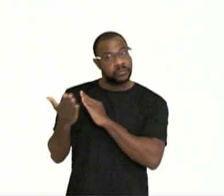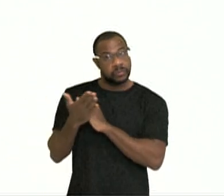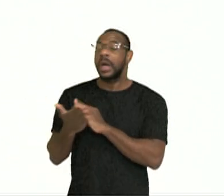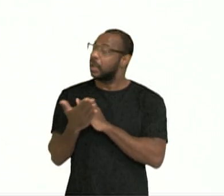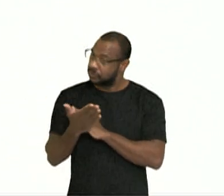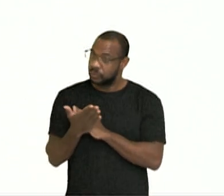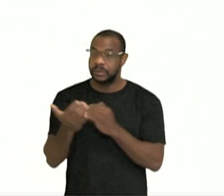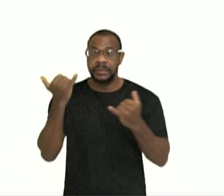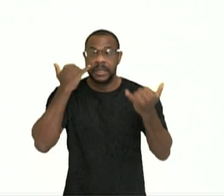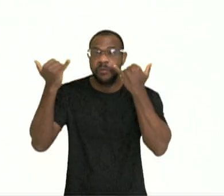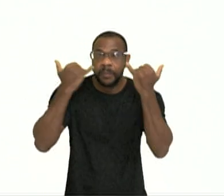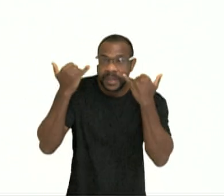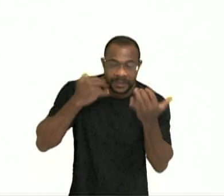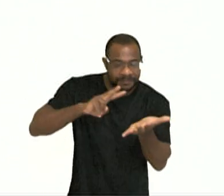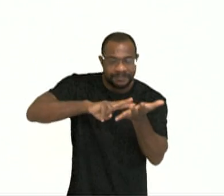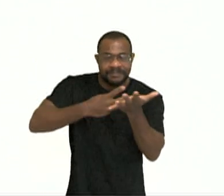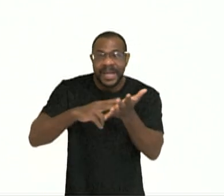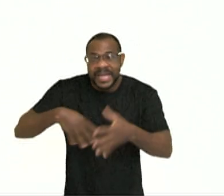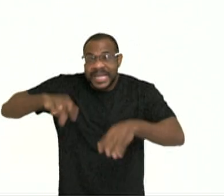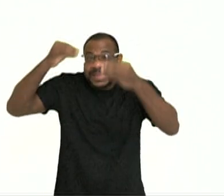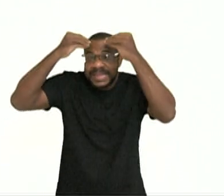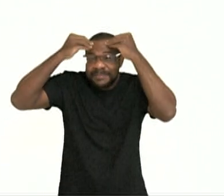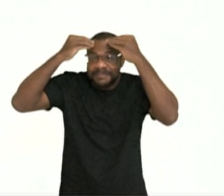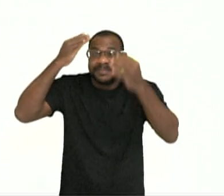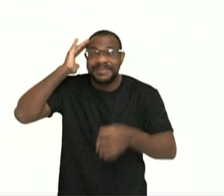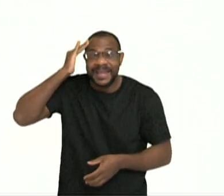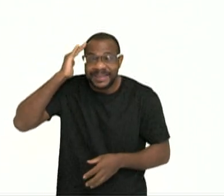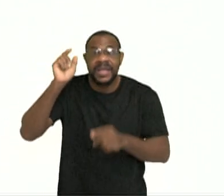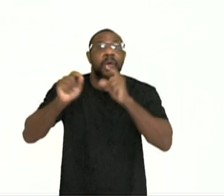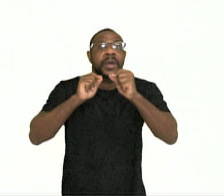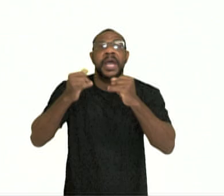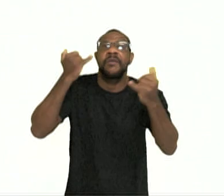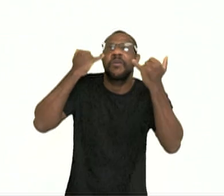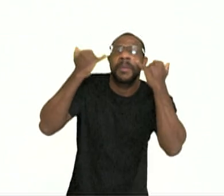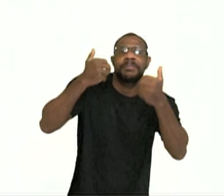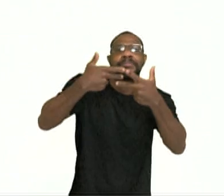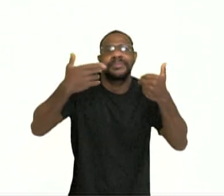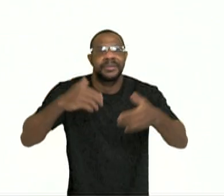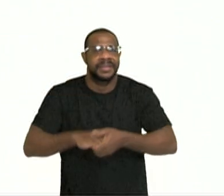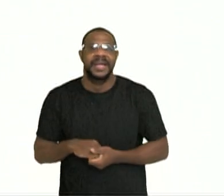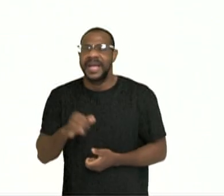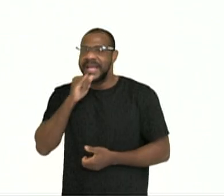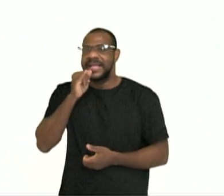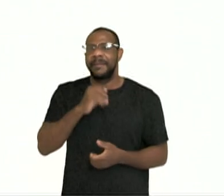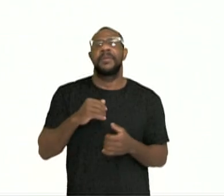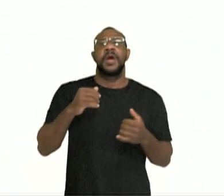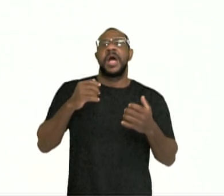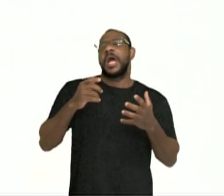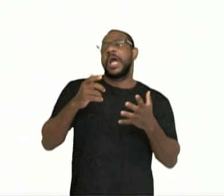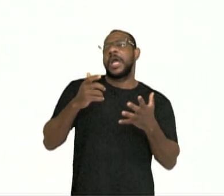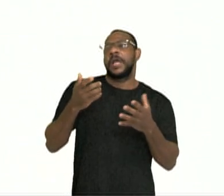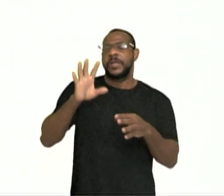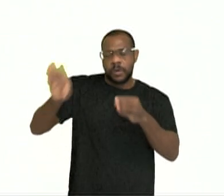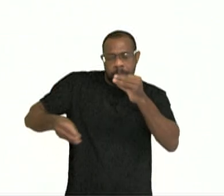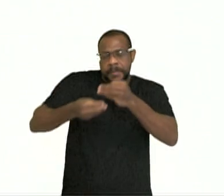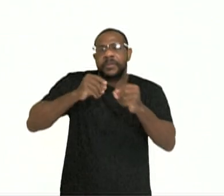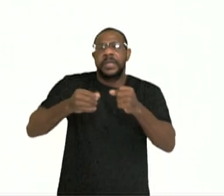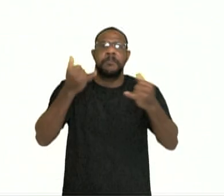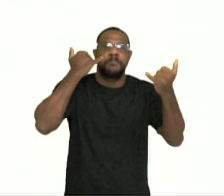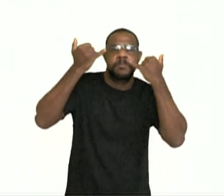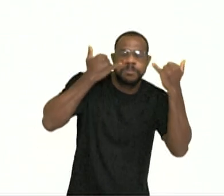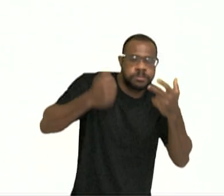das informações, né? Então, eles complementam um texto. Por exemplo, uma notícia, uma reportagem, podem